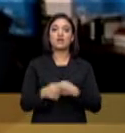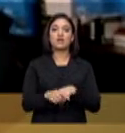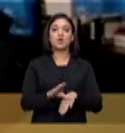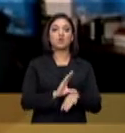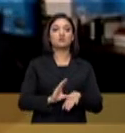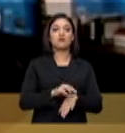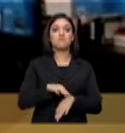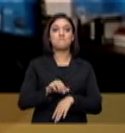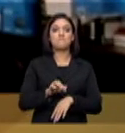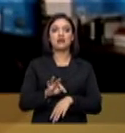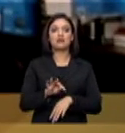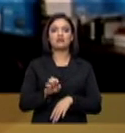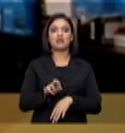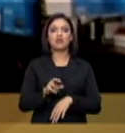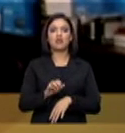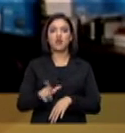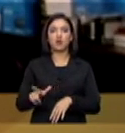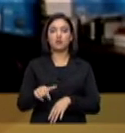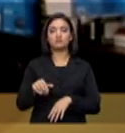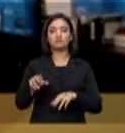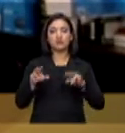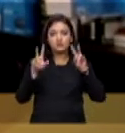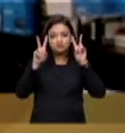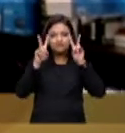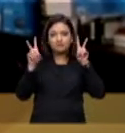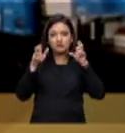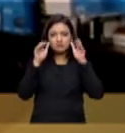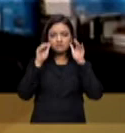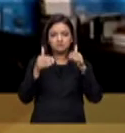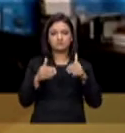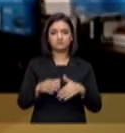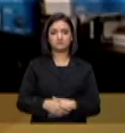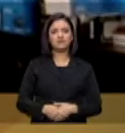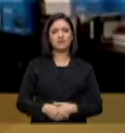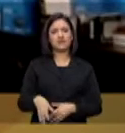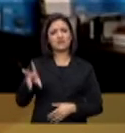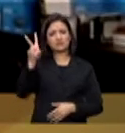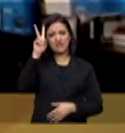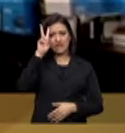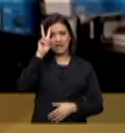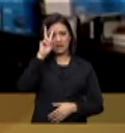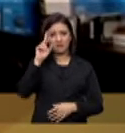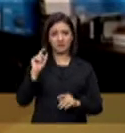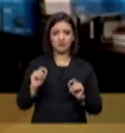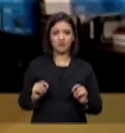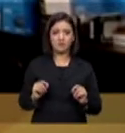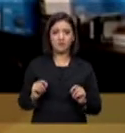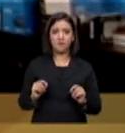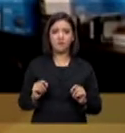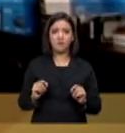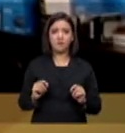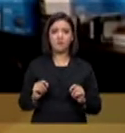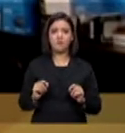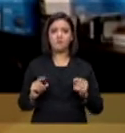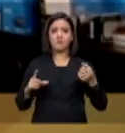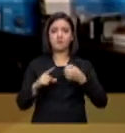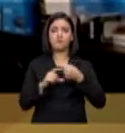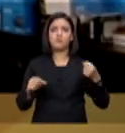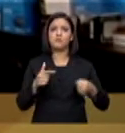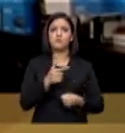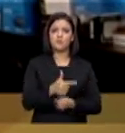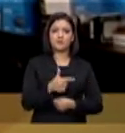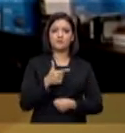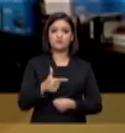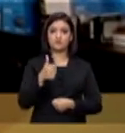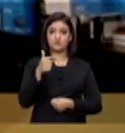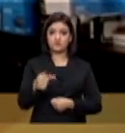material. Queria lembrar a Vossas Excelências o artigo, e Vossas Excelências não precisam que sejam lembrados, mas queria pedir o destaque, do artigo